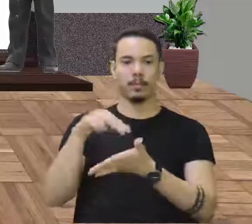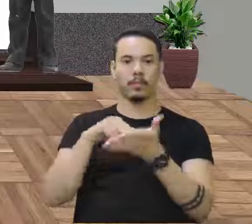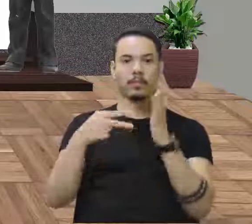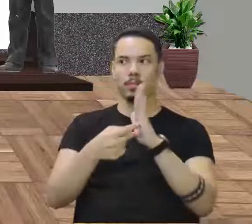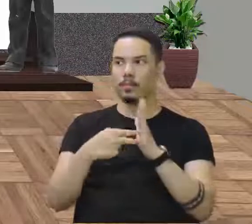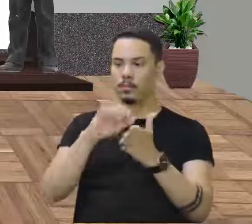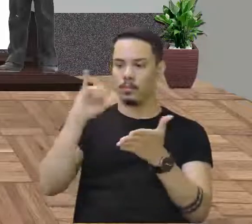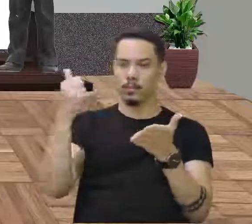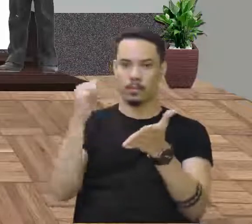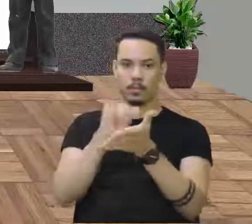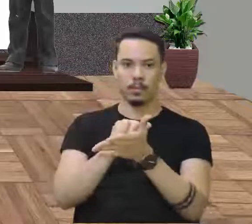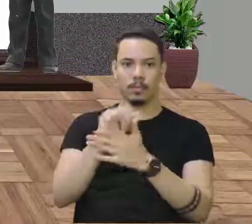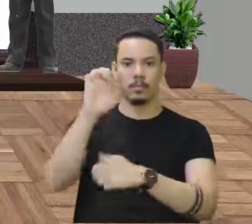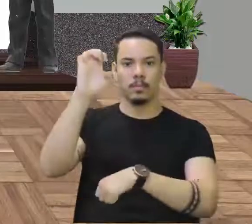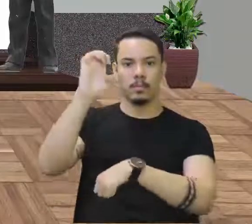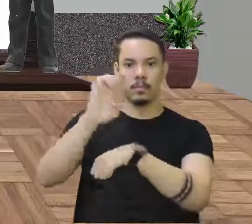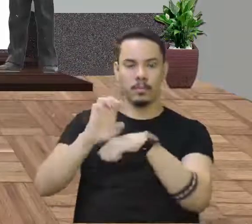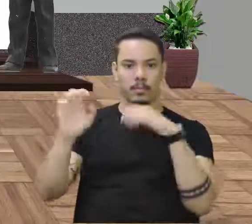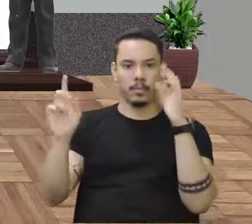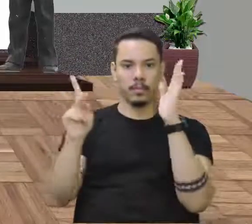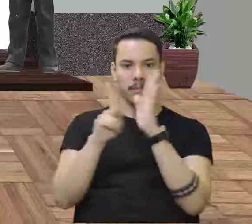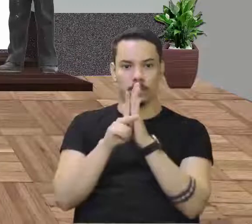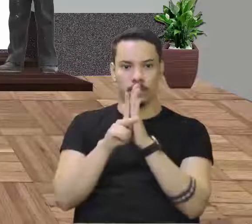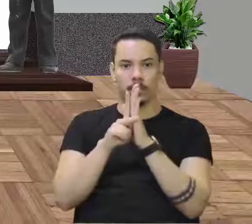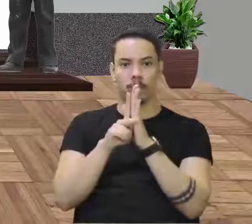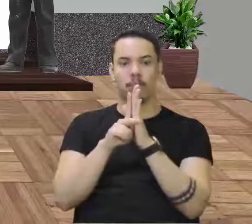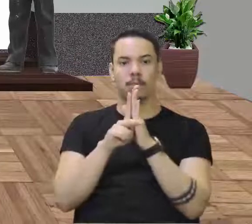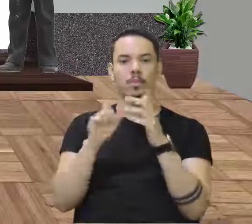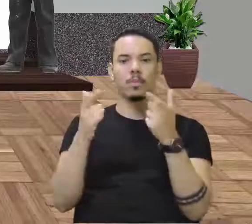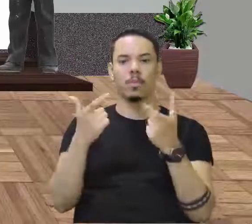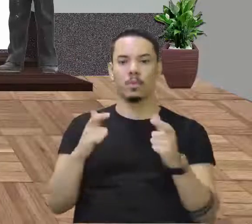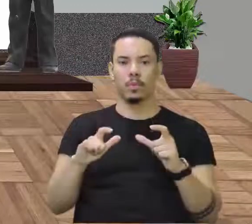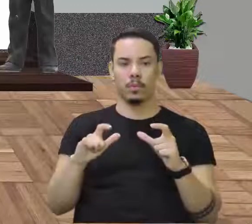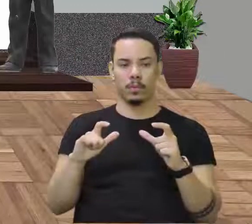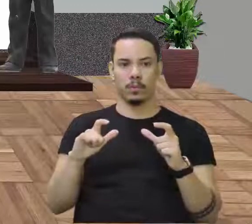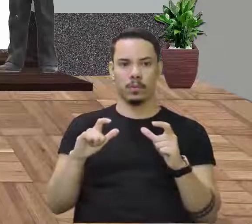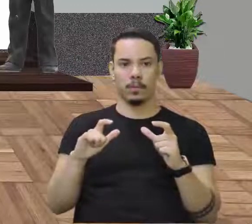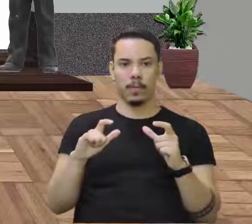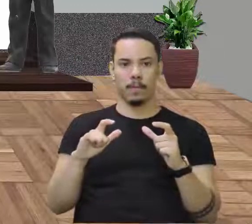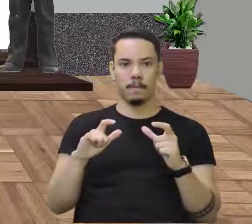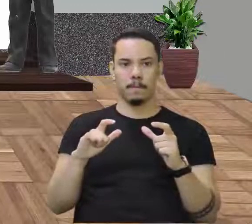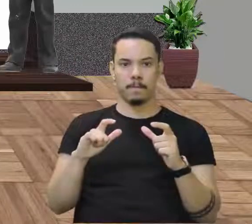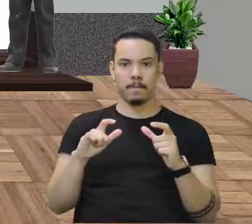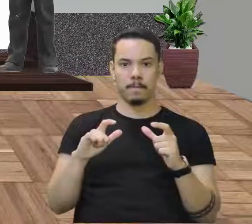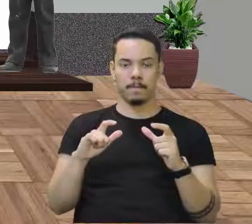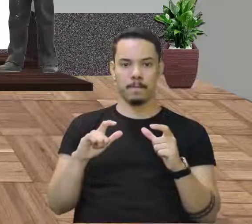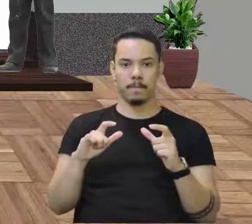justamente vira o estado, fica no estado de